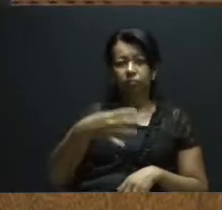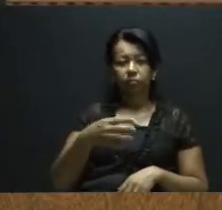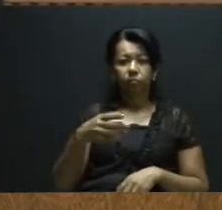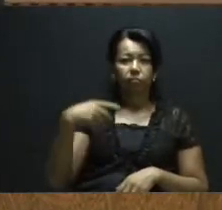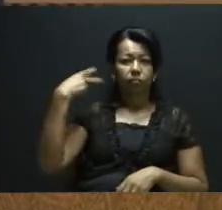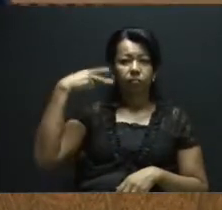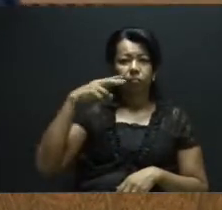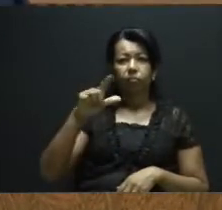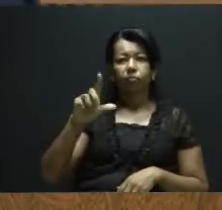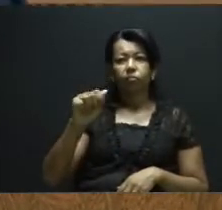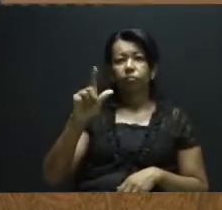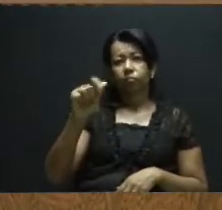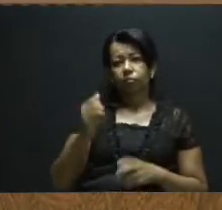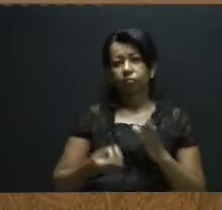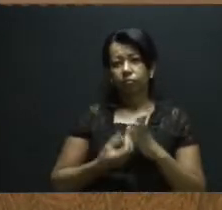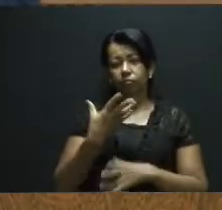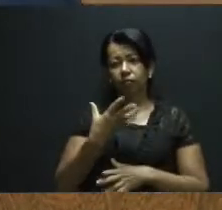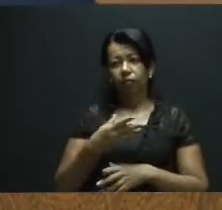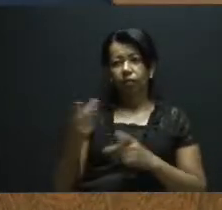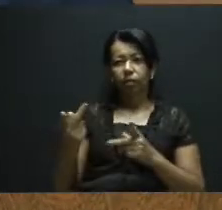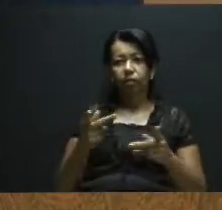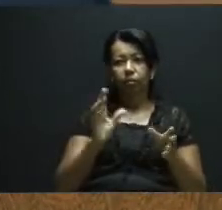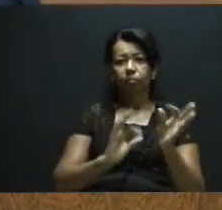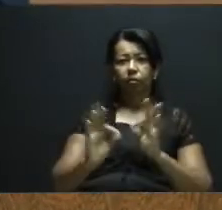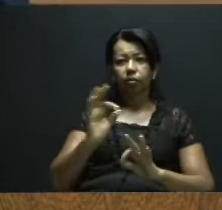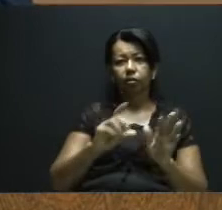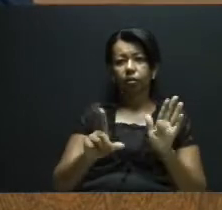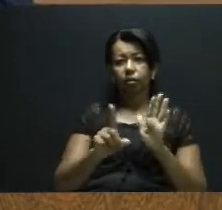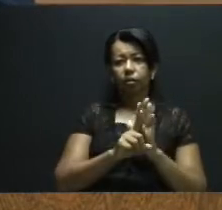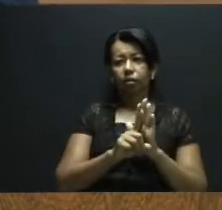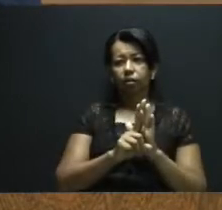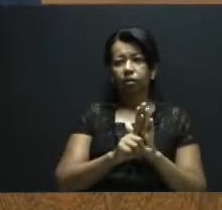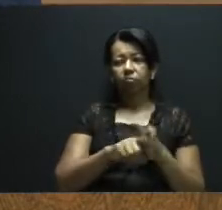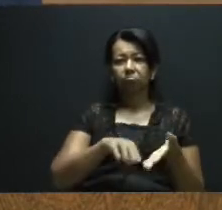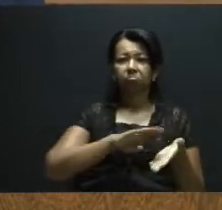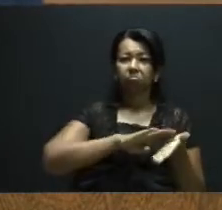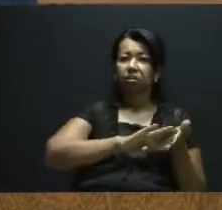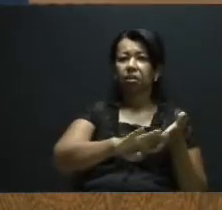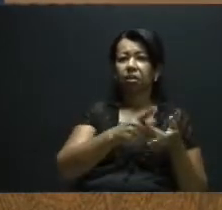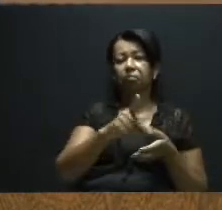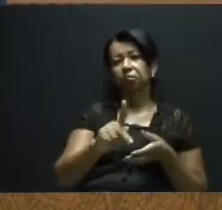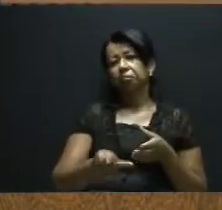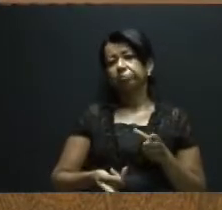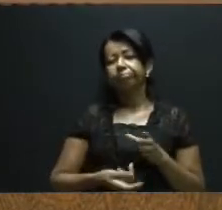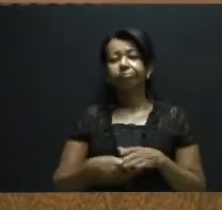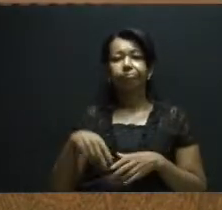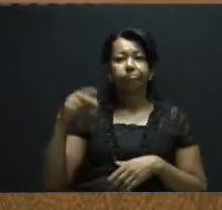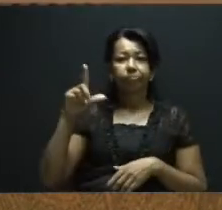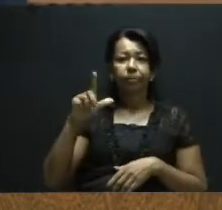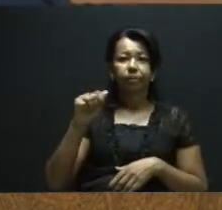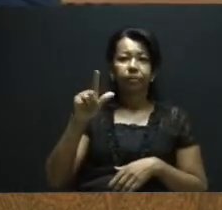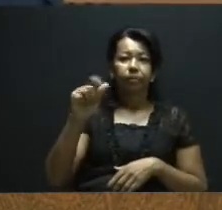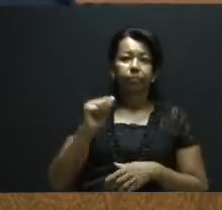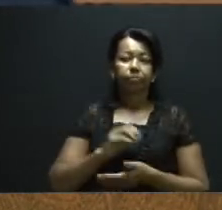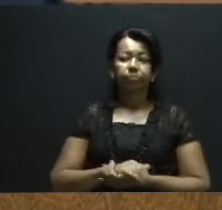batista da silva o presente projeto de lei foi retirado pelo autor